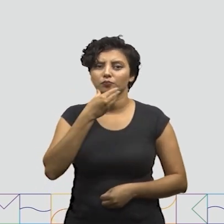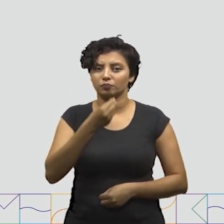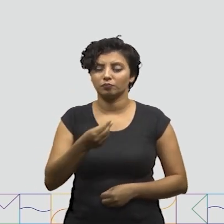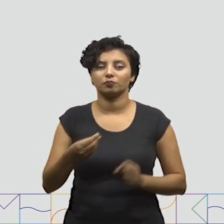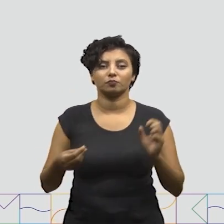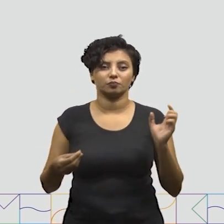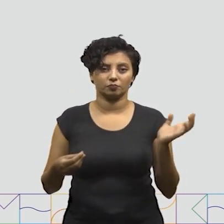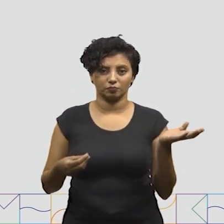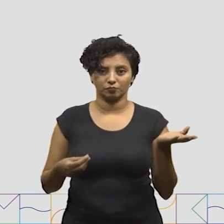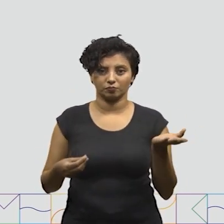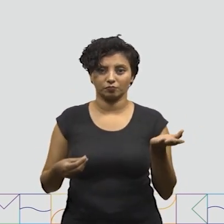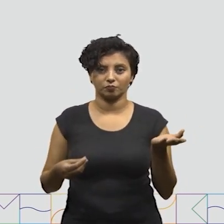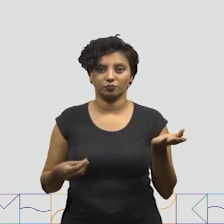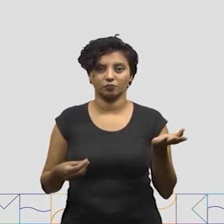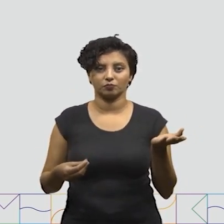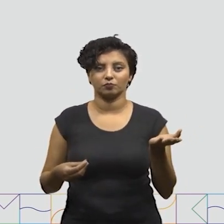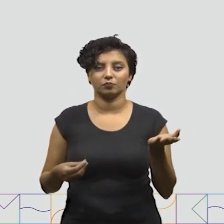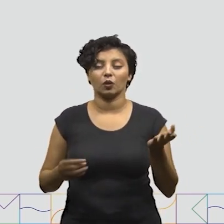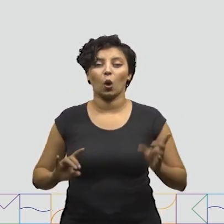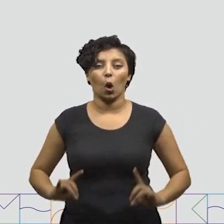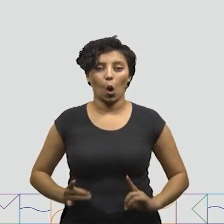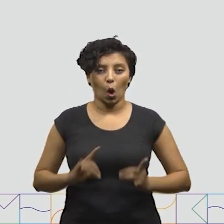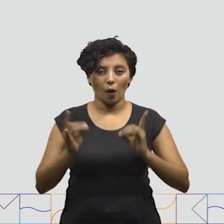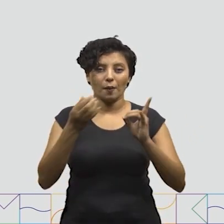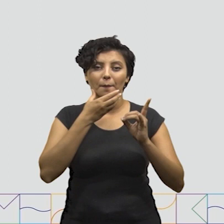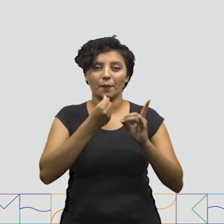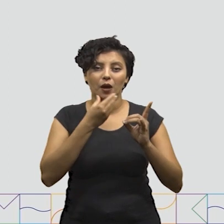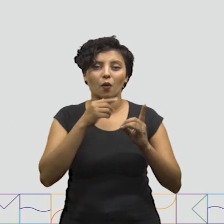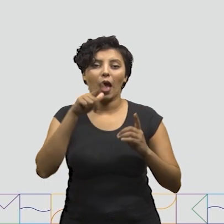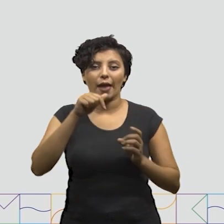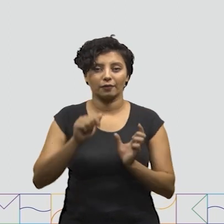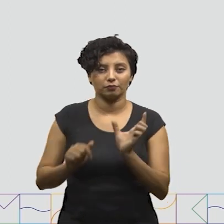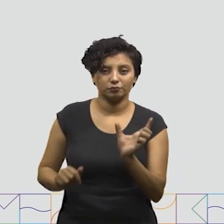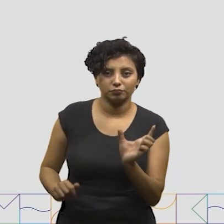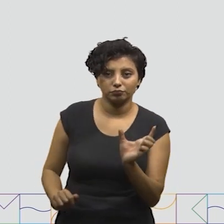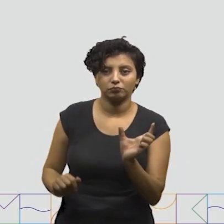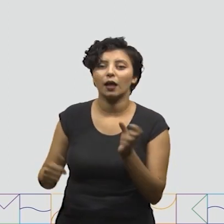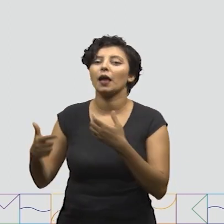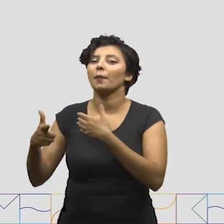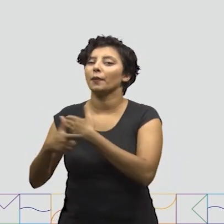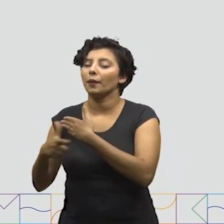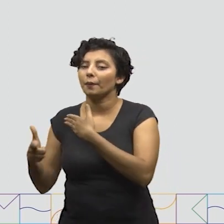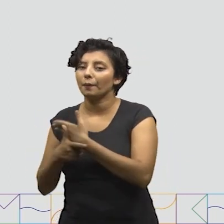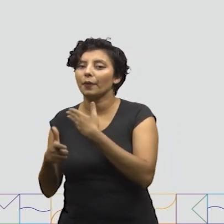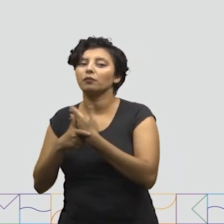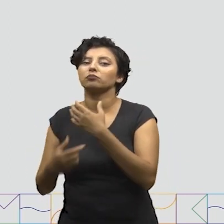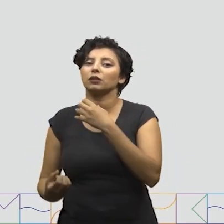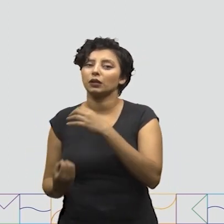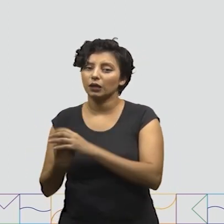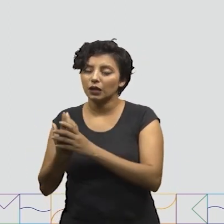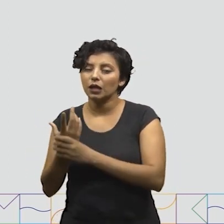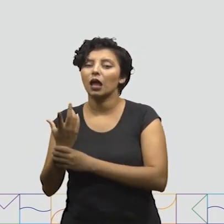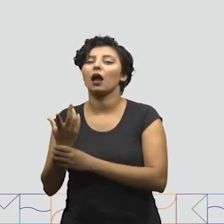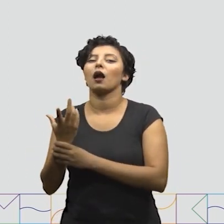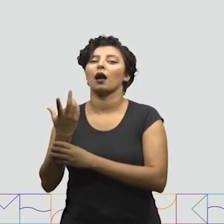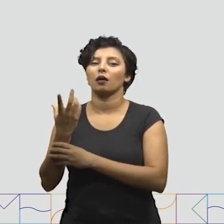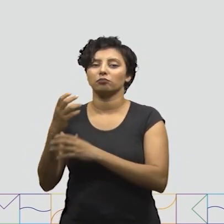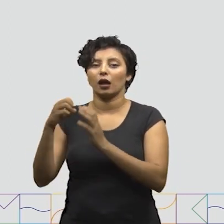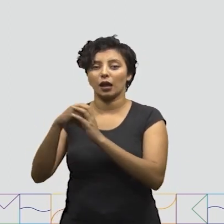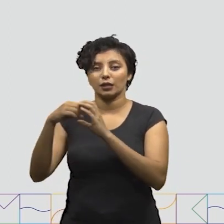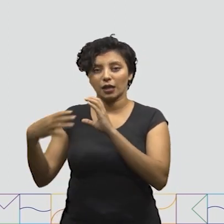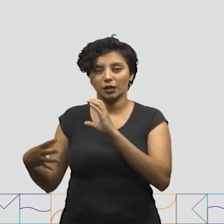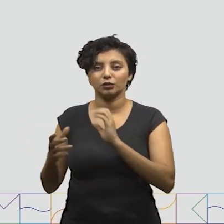masculino é a tracinho, que é responsável por desenvolver as